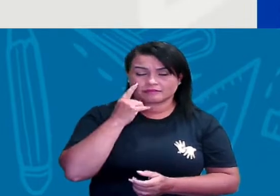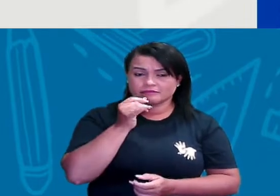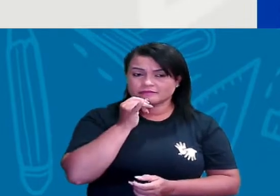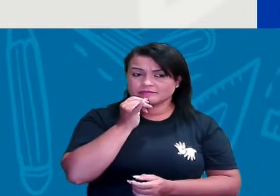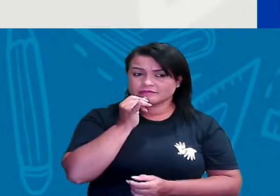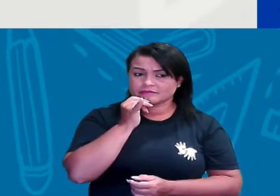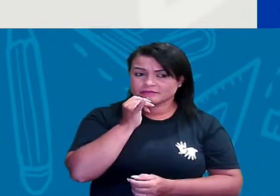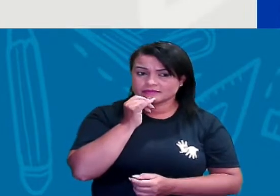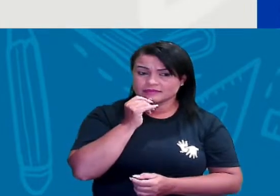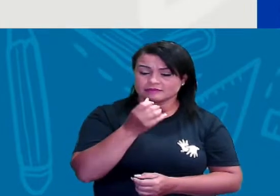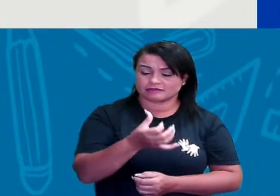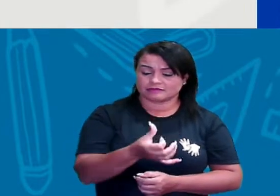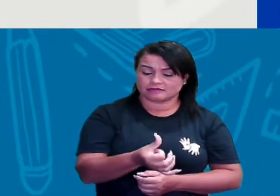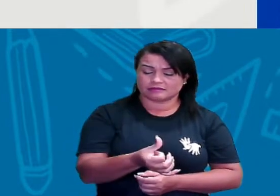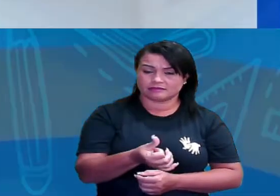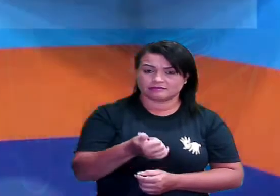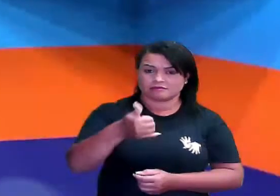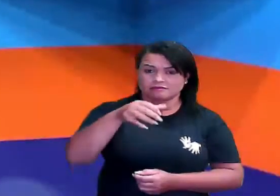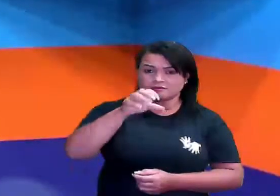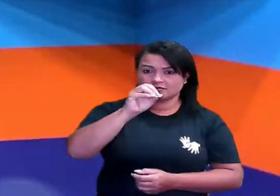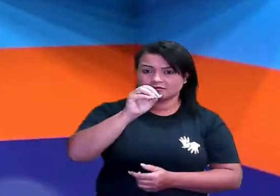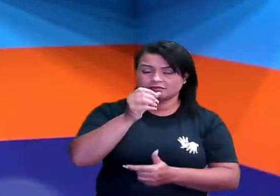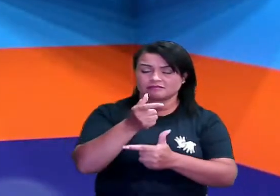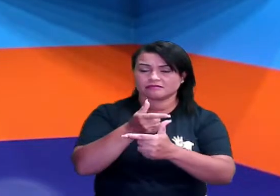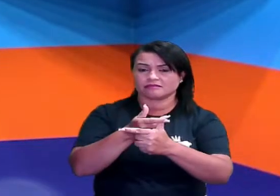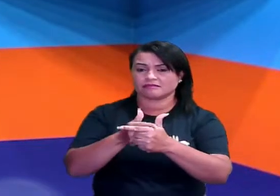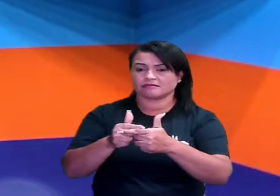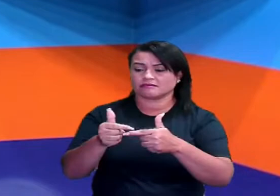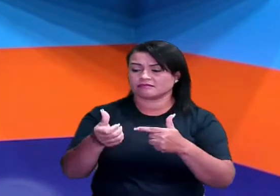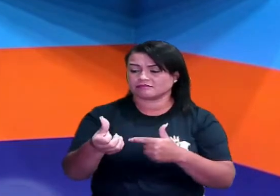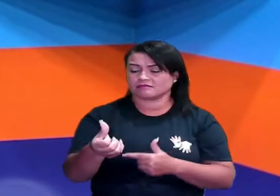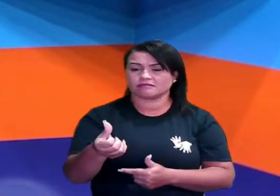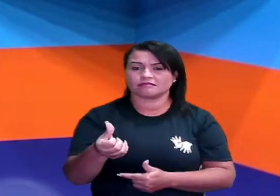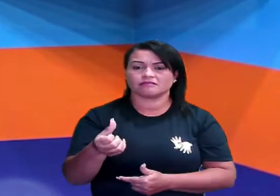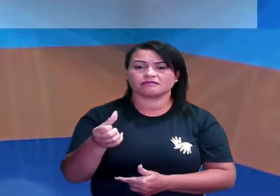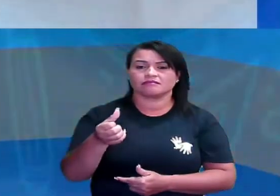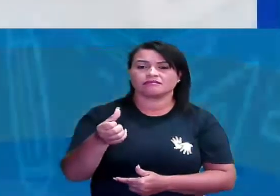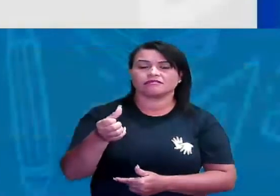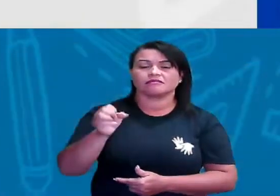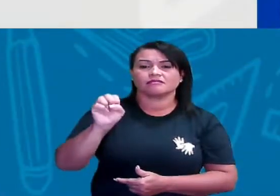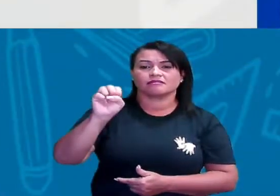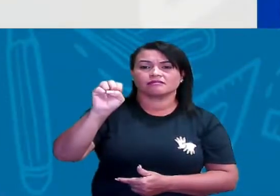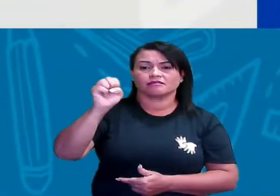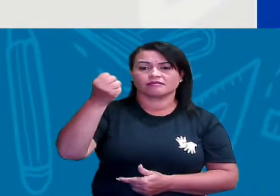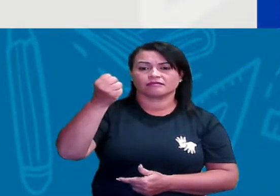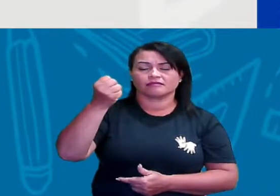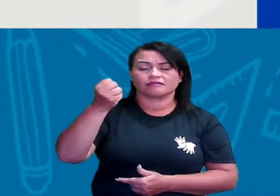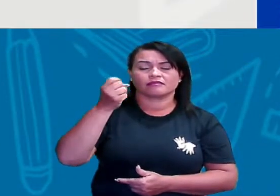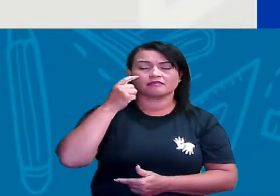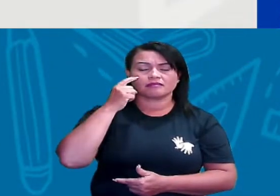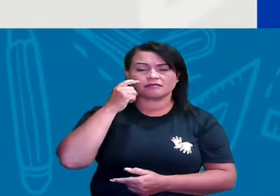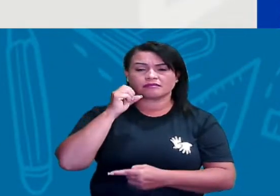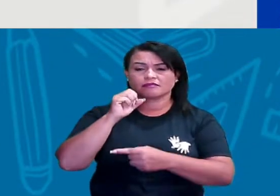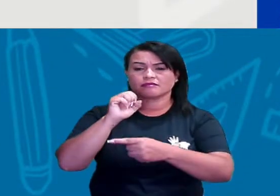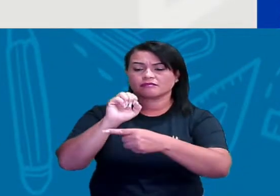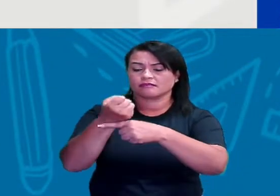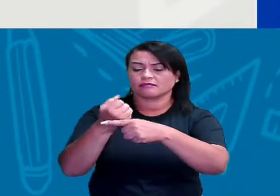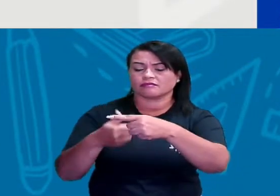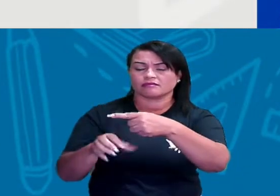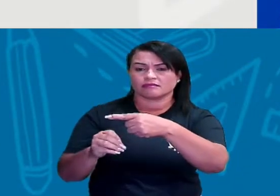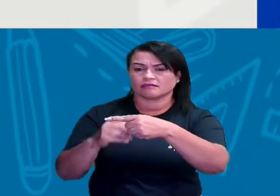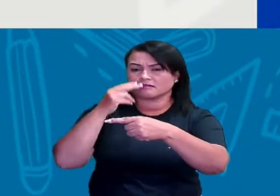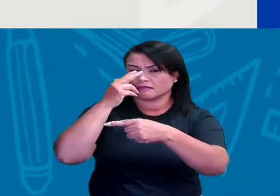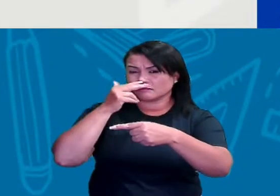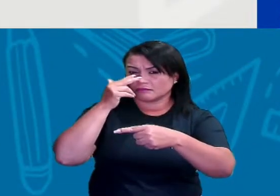exemplo. 6 elevado a 10 dividido por 6 elevado a 8, tá? Então, aqui eu tenho uma divisão de